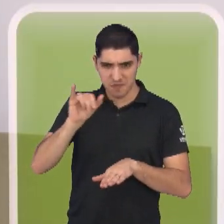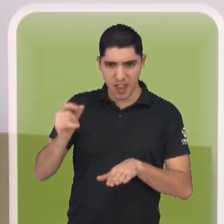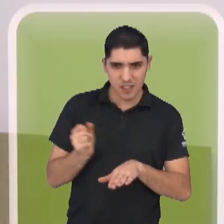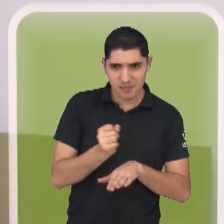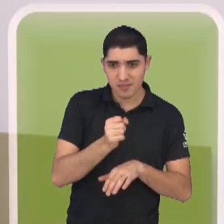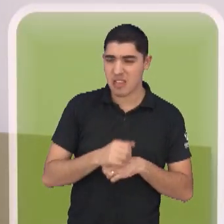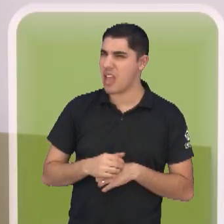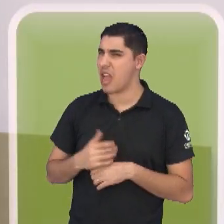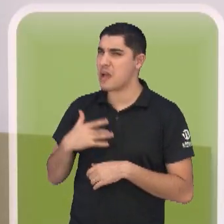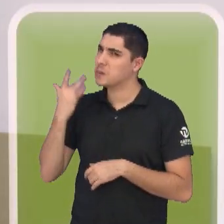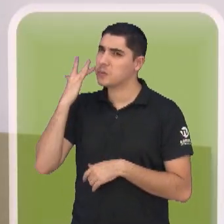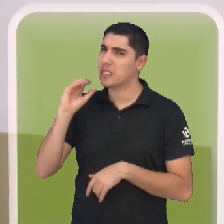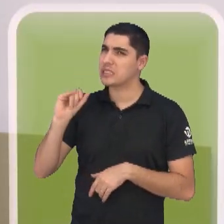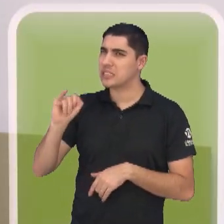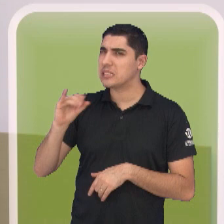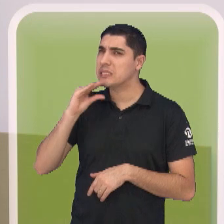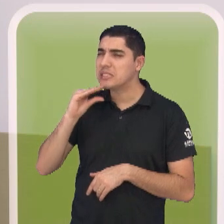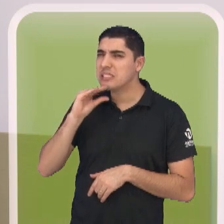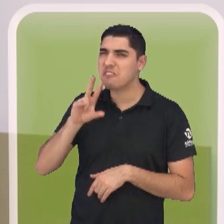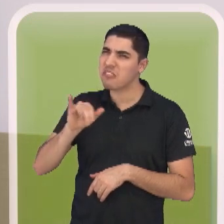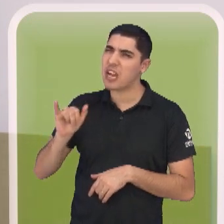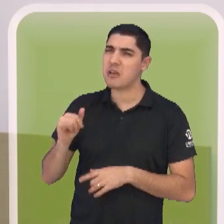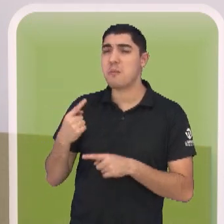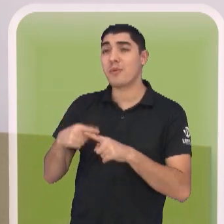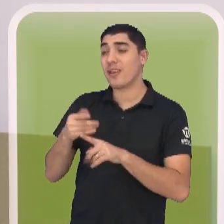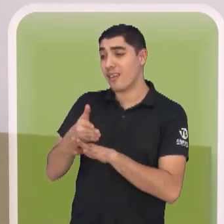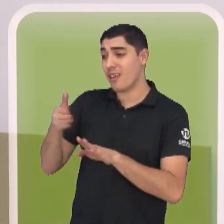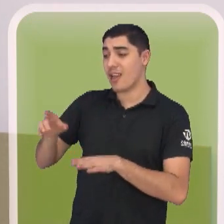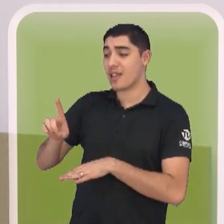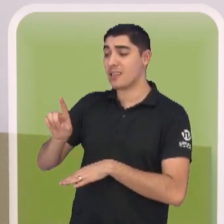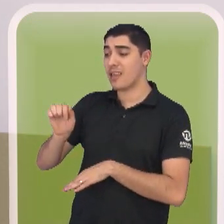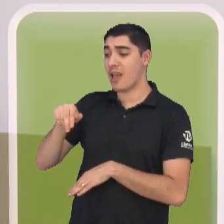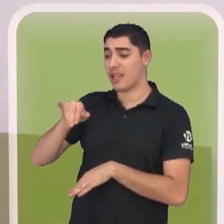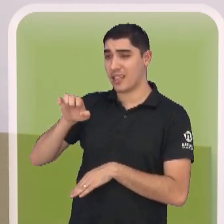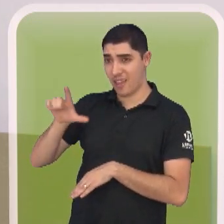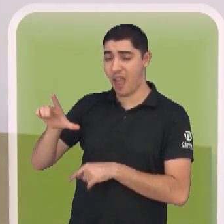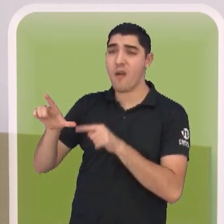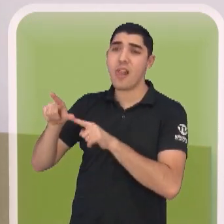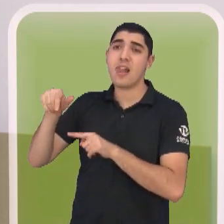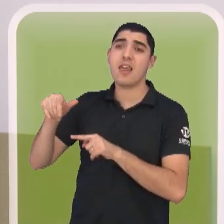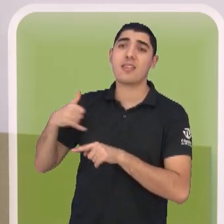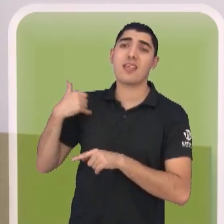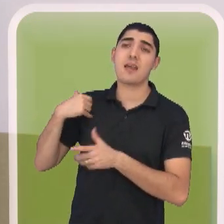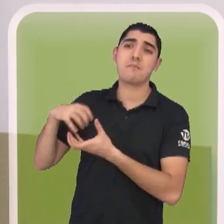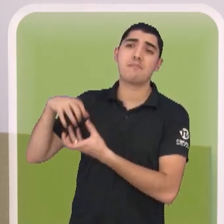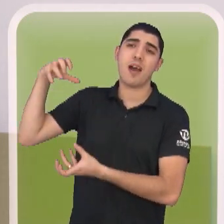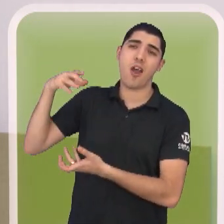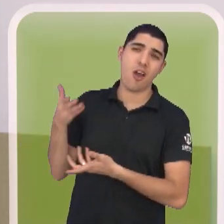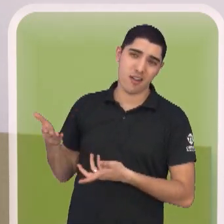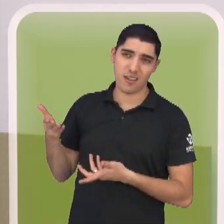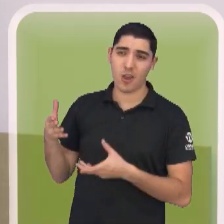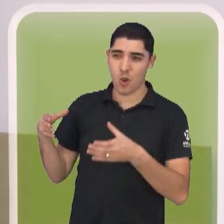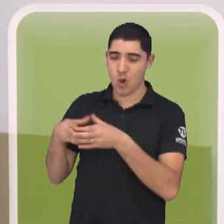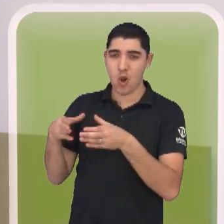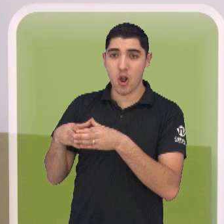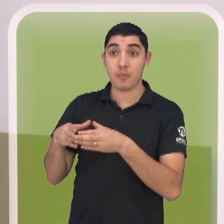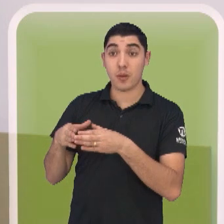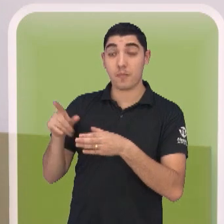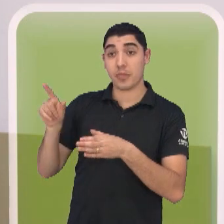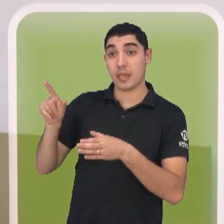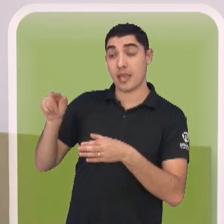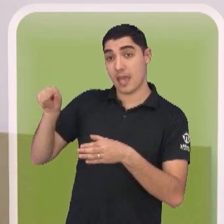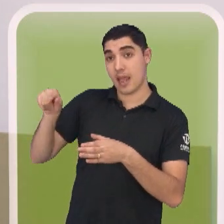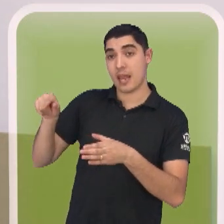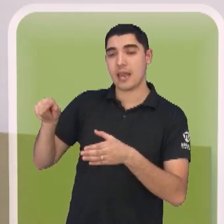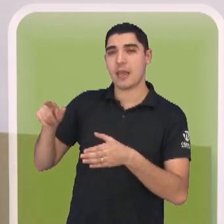hierarquia aí o Daniel Alves é o mais velho do time né O titular é o titular